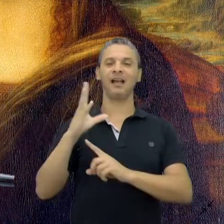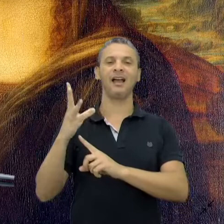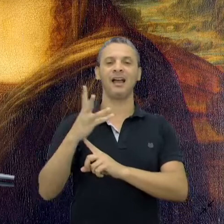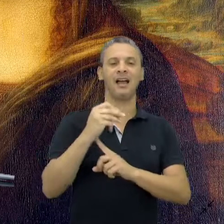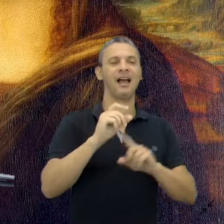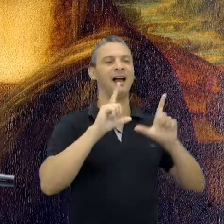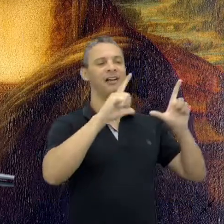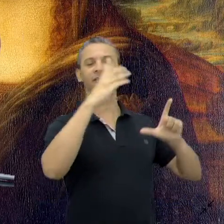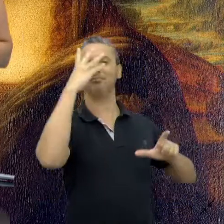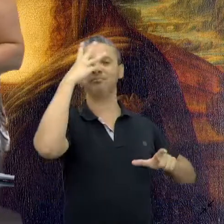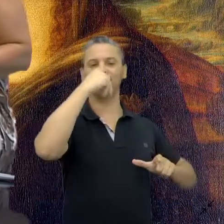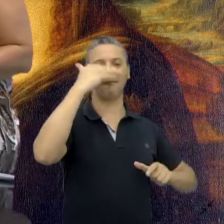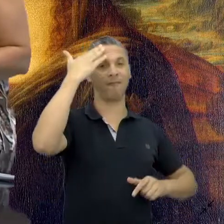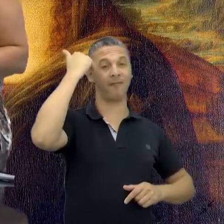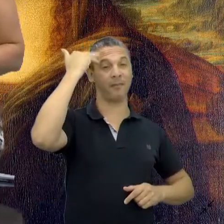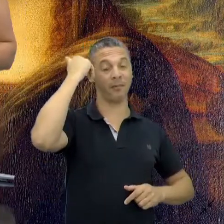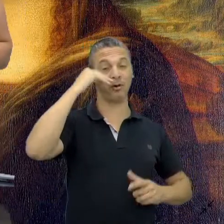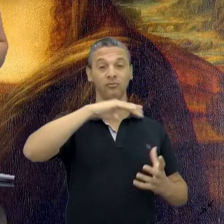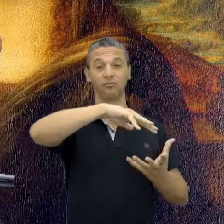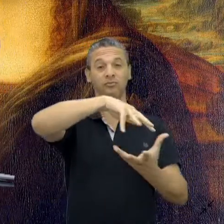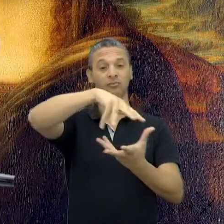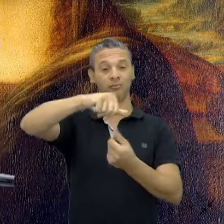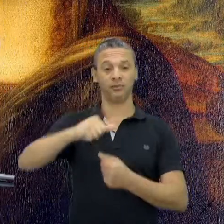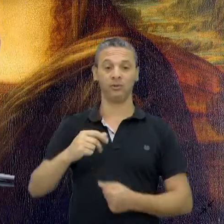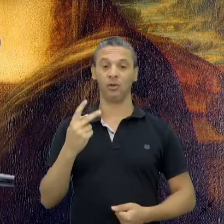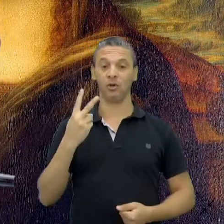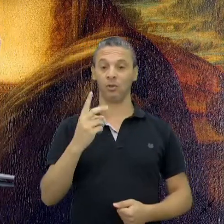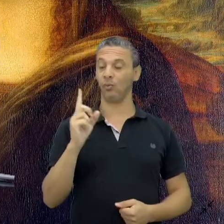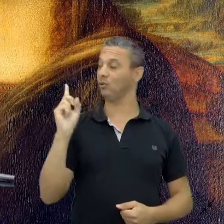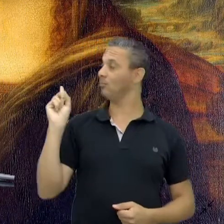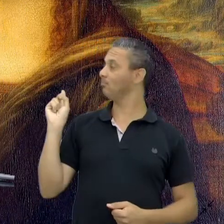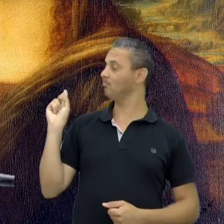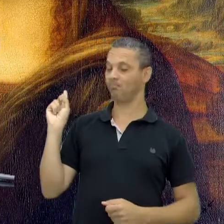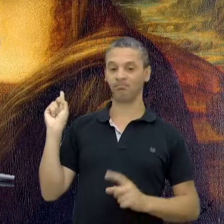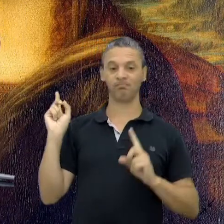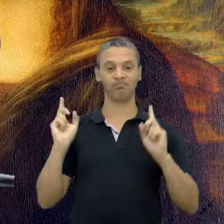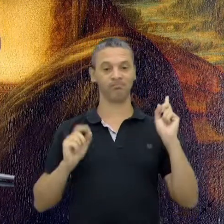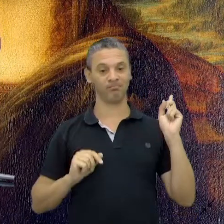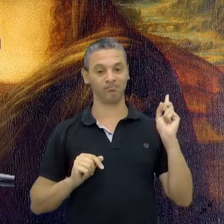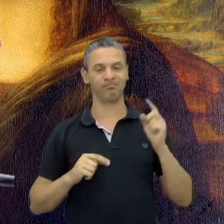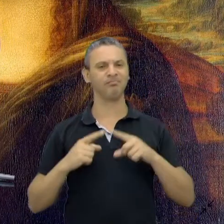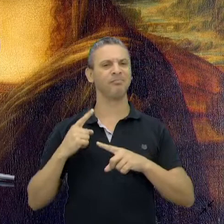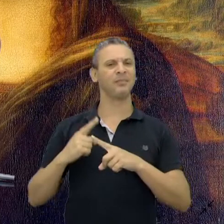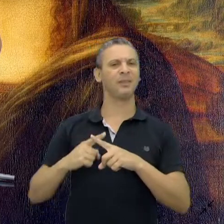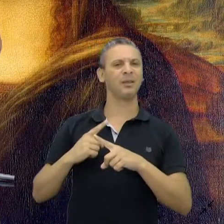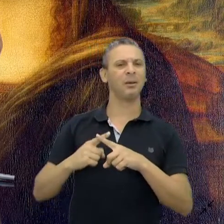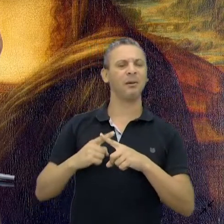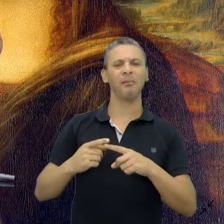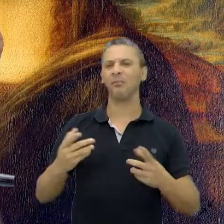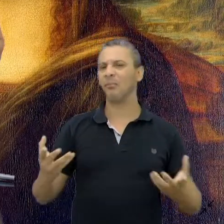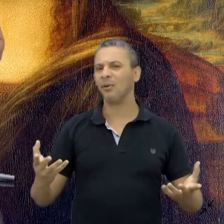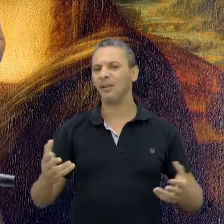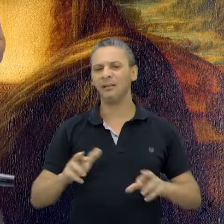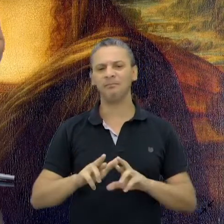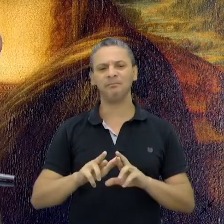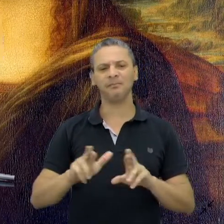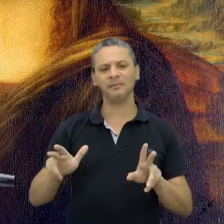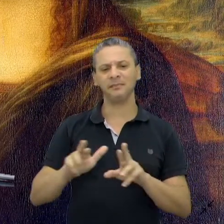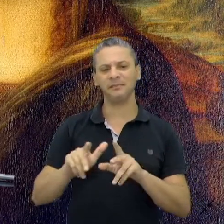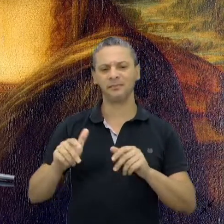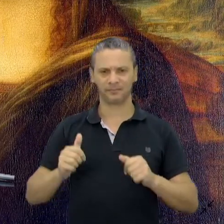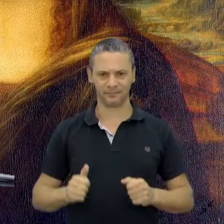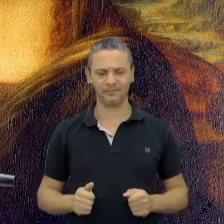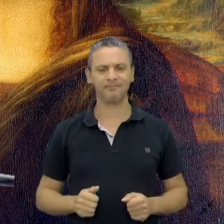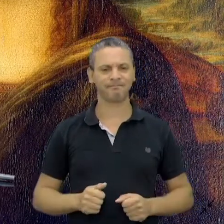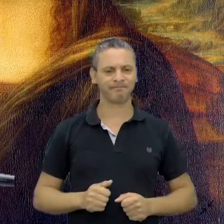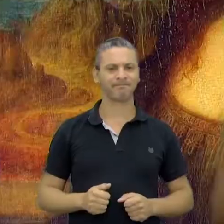lembra, Pro Fernanda? E temos duas, ó. Daqui a pouco a gente vai falar por que nós temos duas aí, Mona Lisas diferentes, um pouquinho diferente uma da